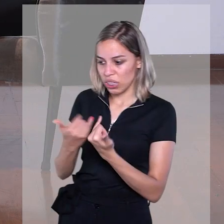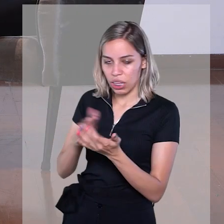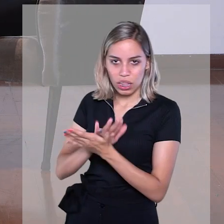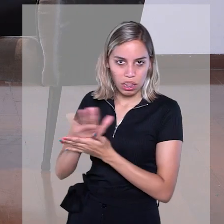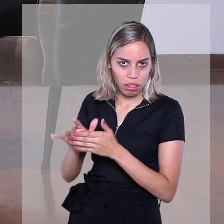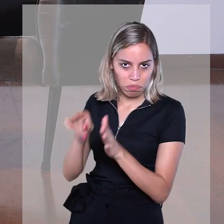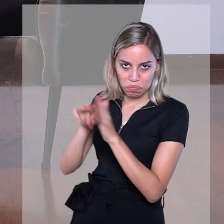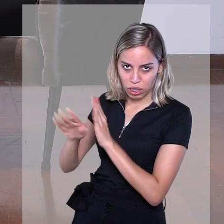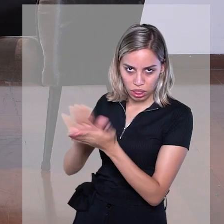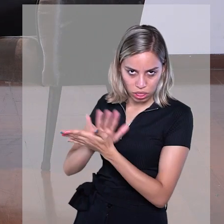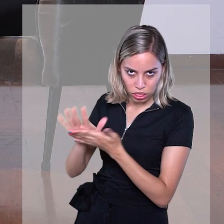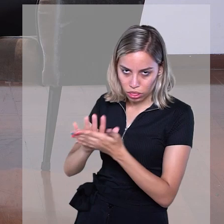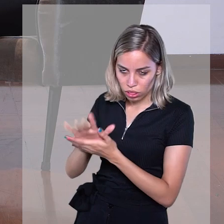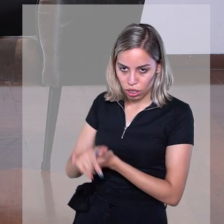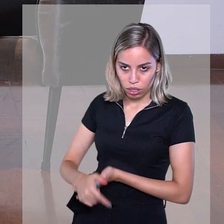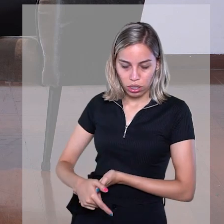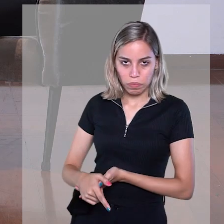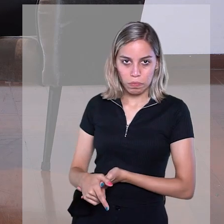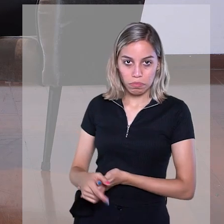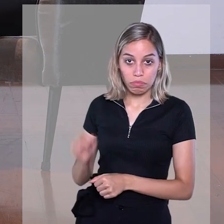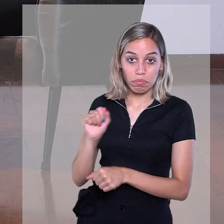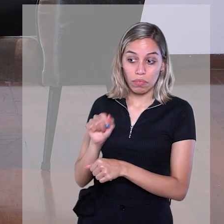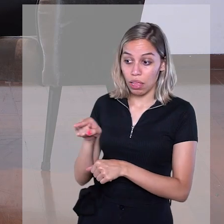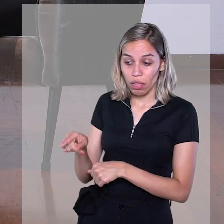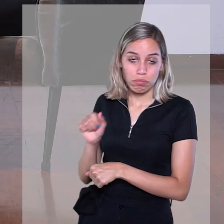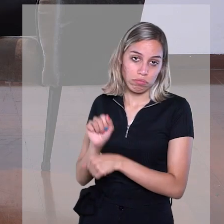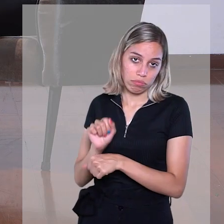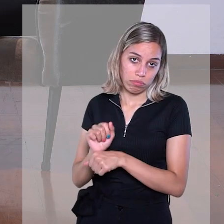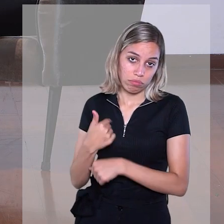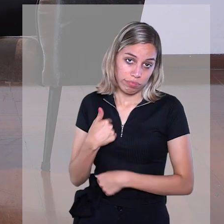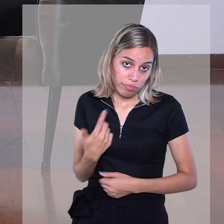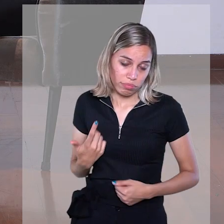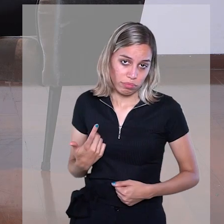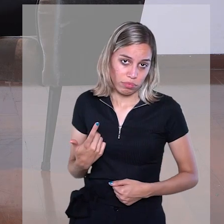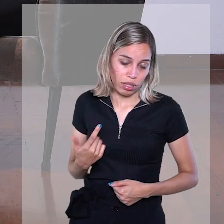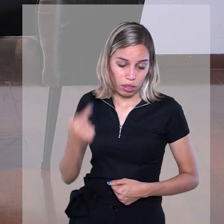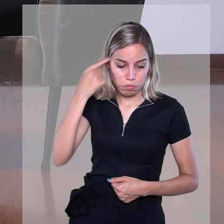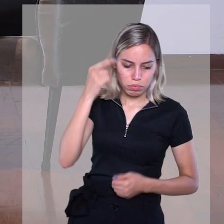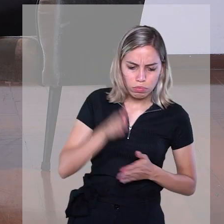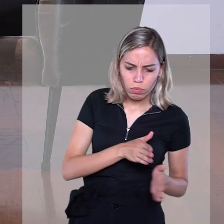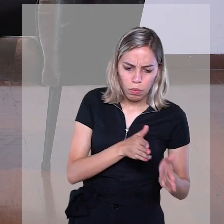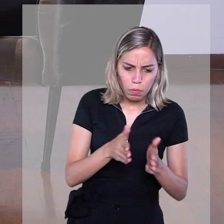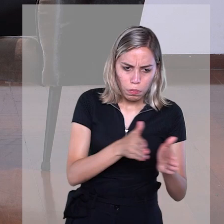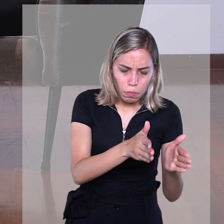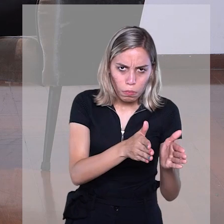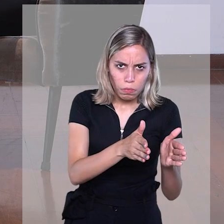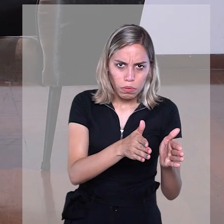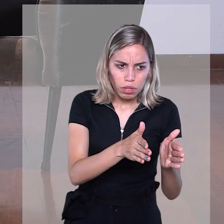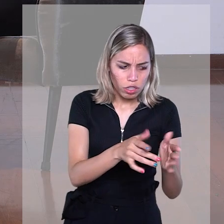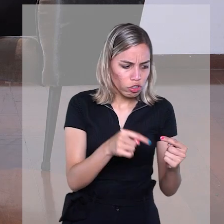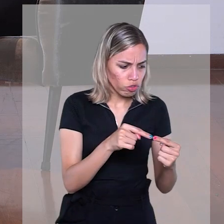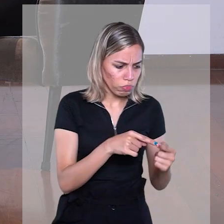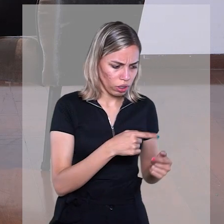com o que, afinal, se revelou o melhor caminho. Eu larguei de mão o acervo todo,